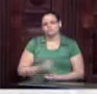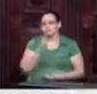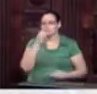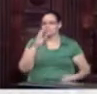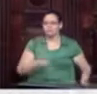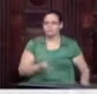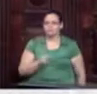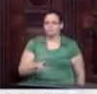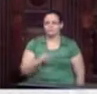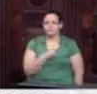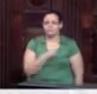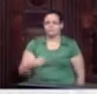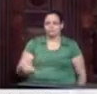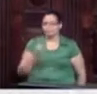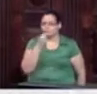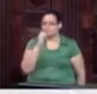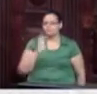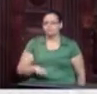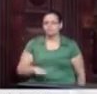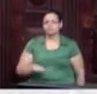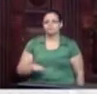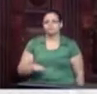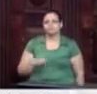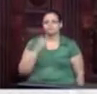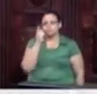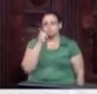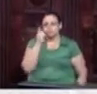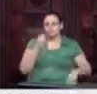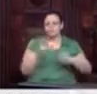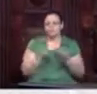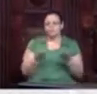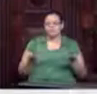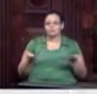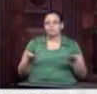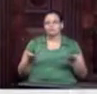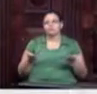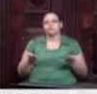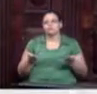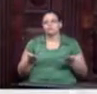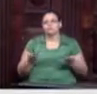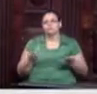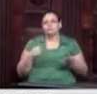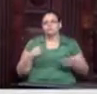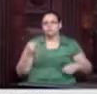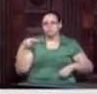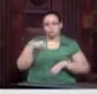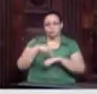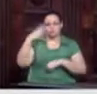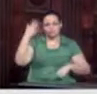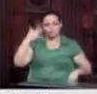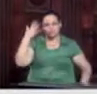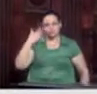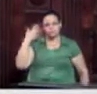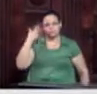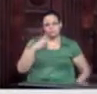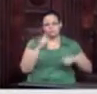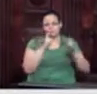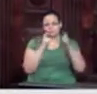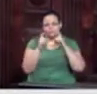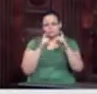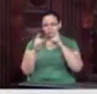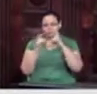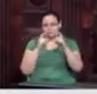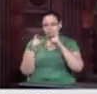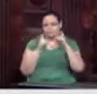Boa tarde, senhor presidente. Boa tarde, demais deputados e deputadas. Hoje eu venho à tribuna